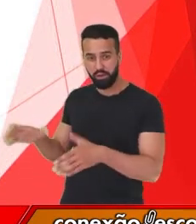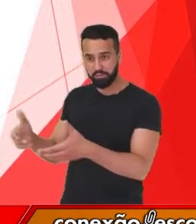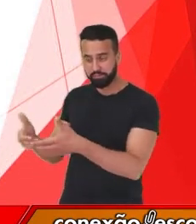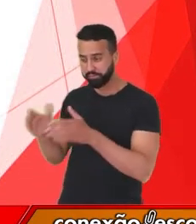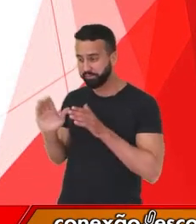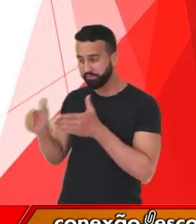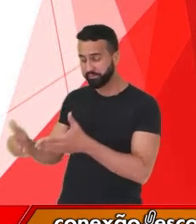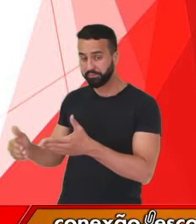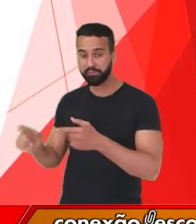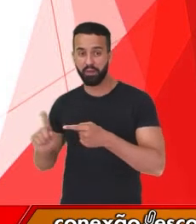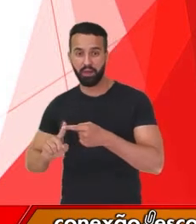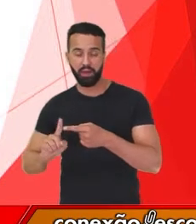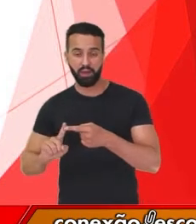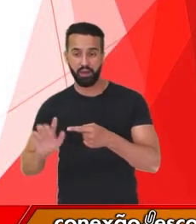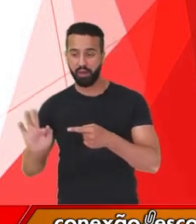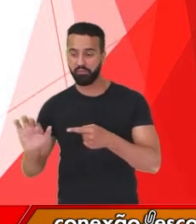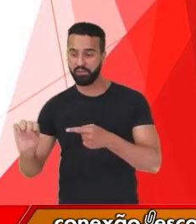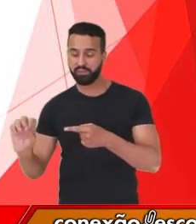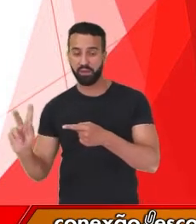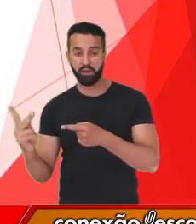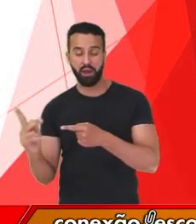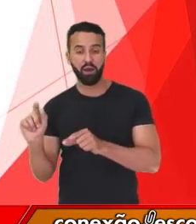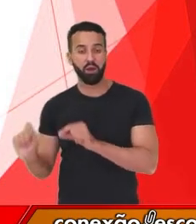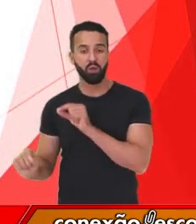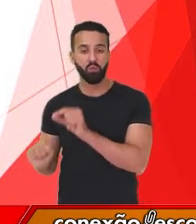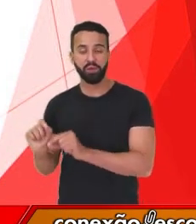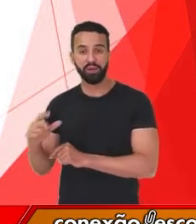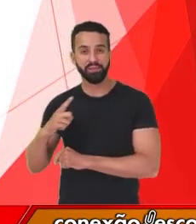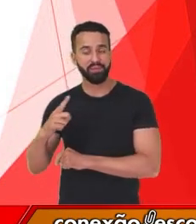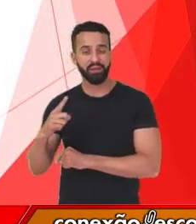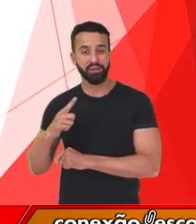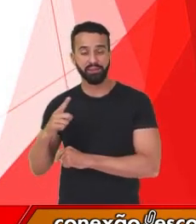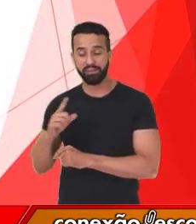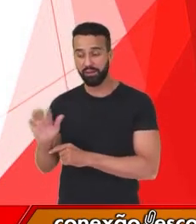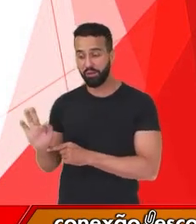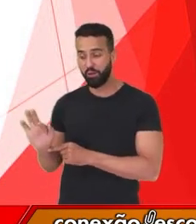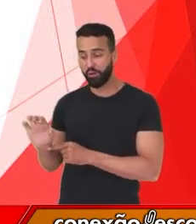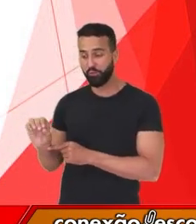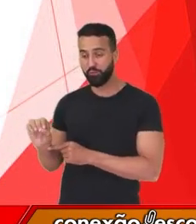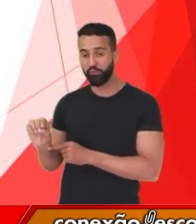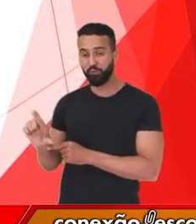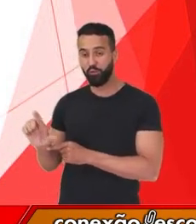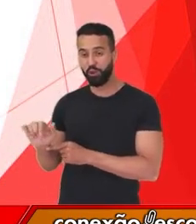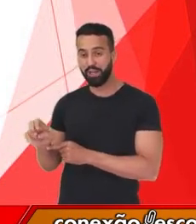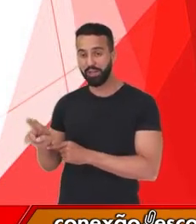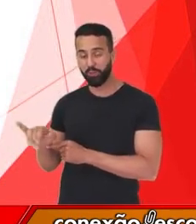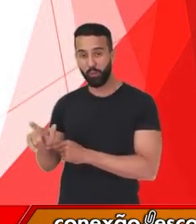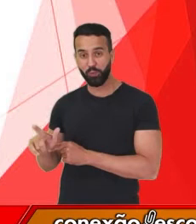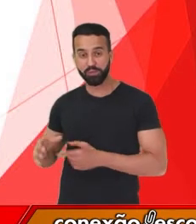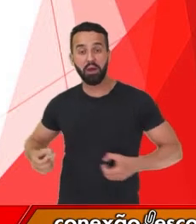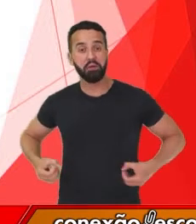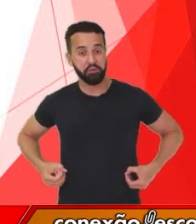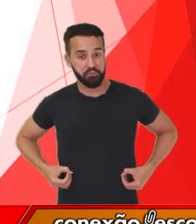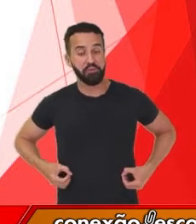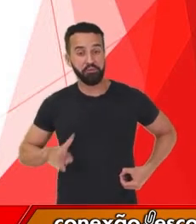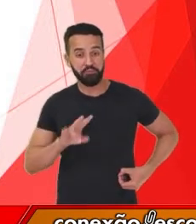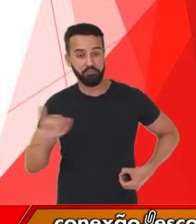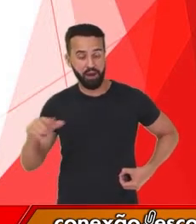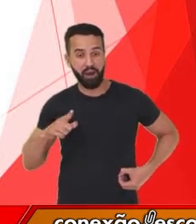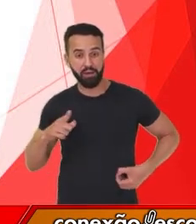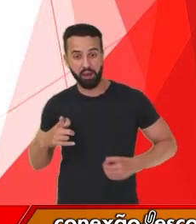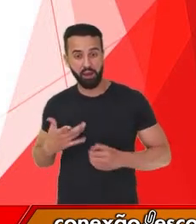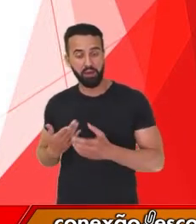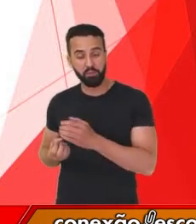ser responsável pela maturação dos folículos ovarianos, que vão produzir estrógeno.